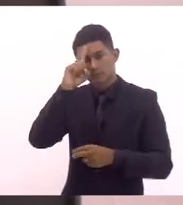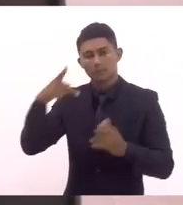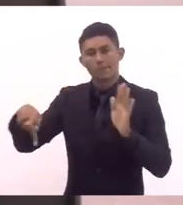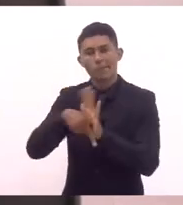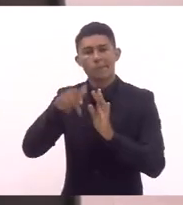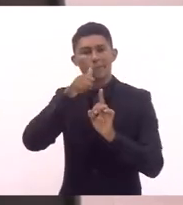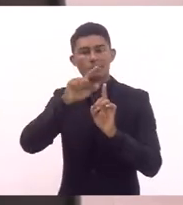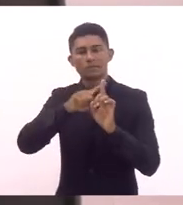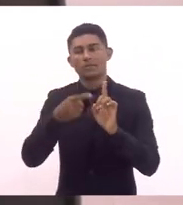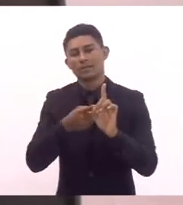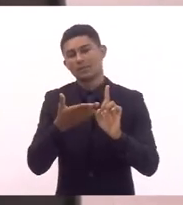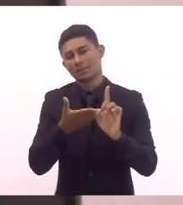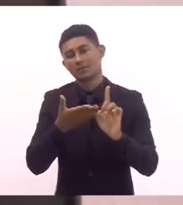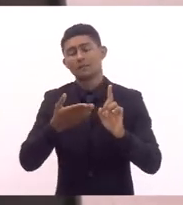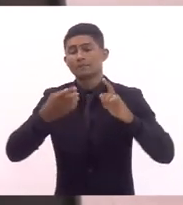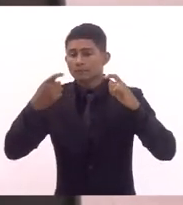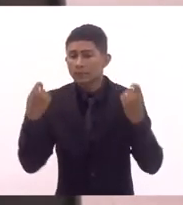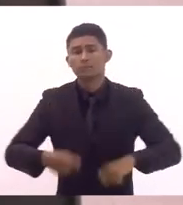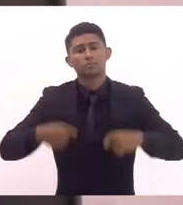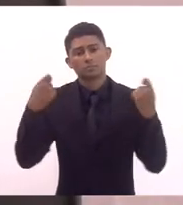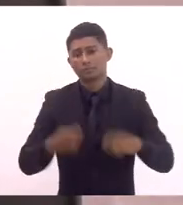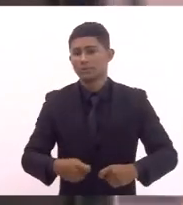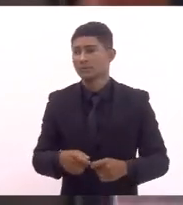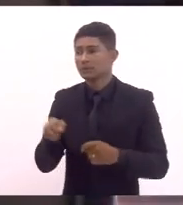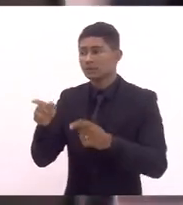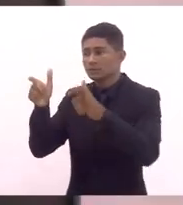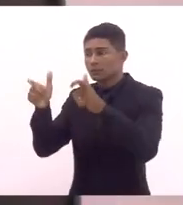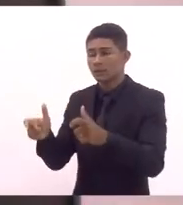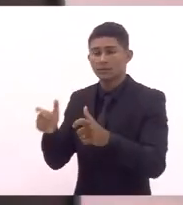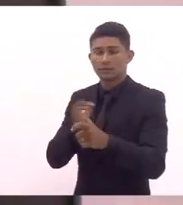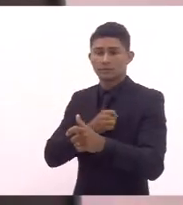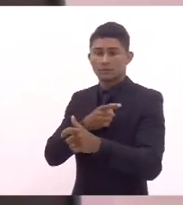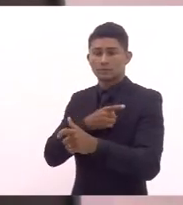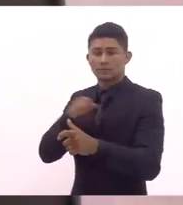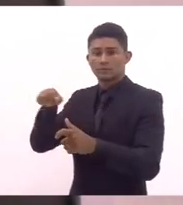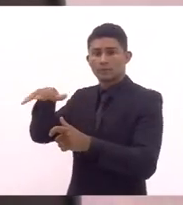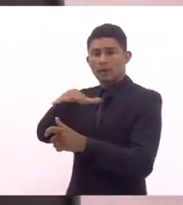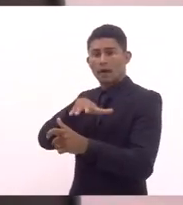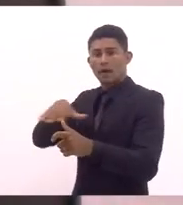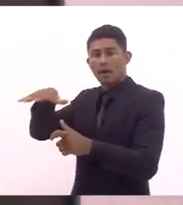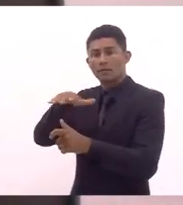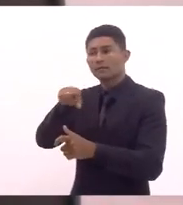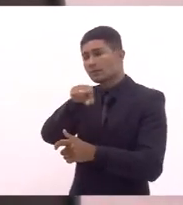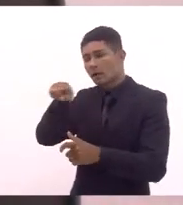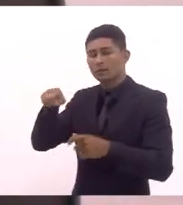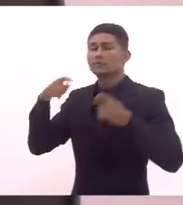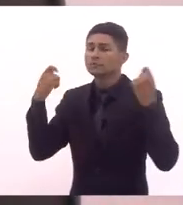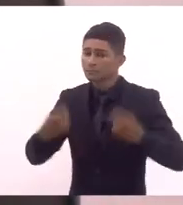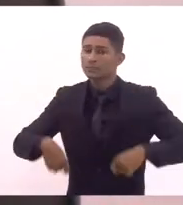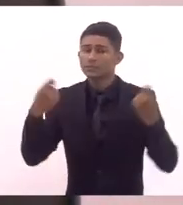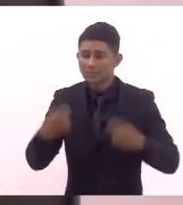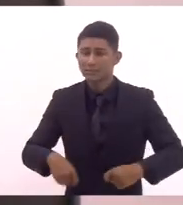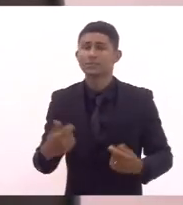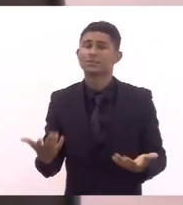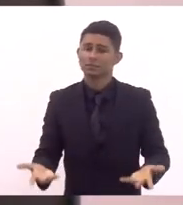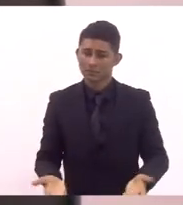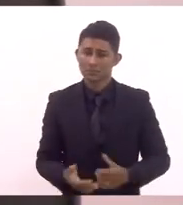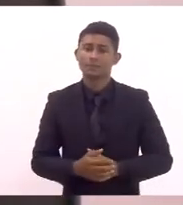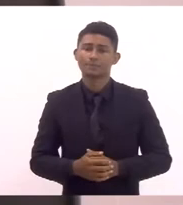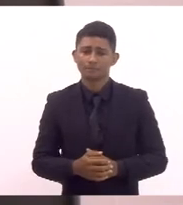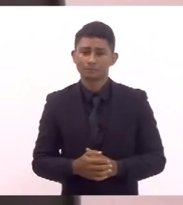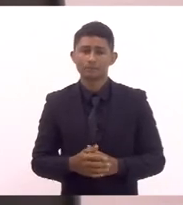e que precisa numa região e que a gente tá sentindo ainda tanta nesse Bom dia equipamentos